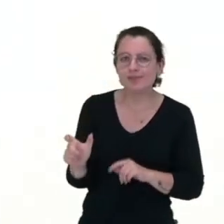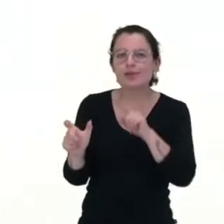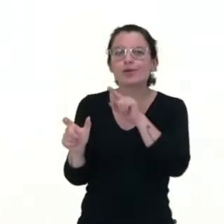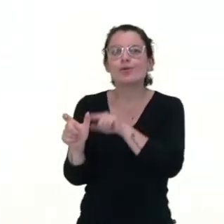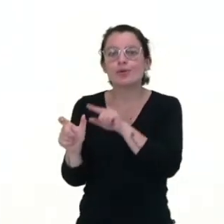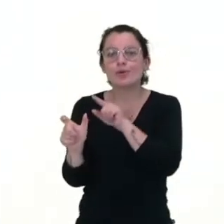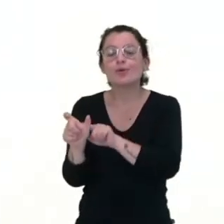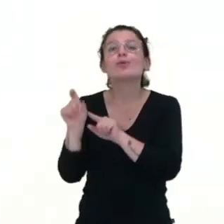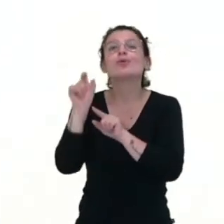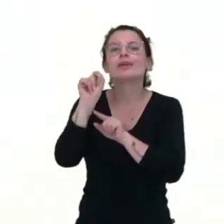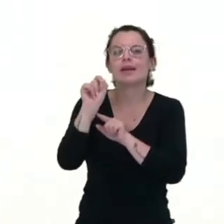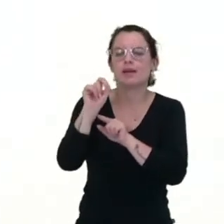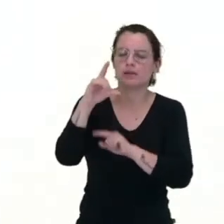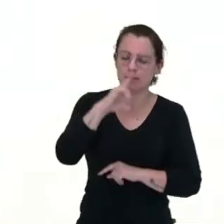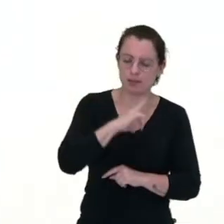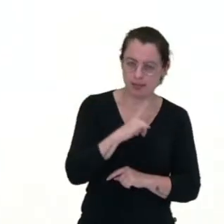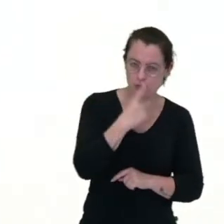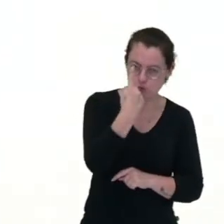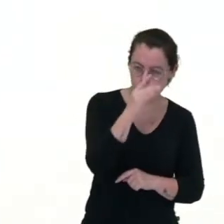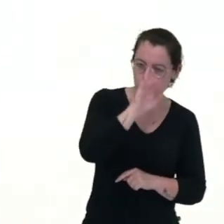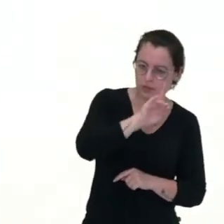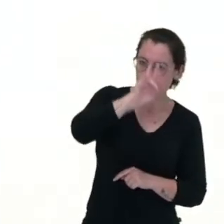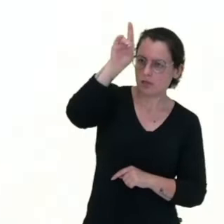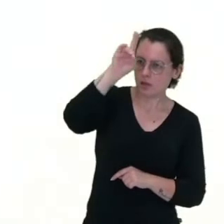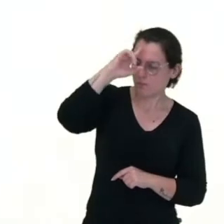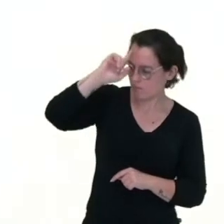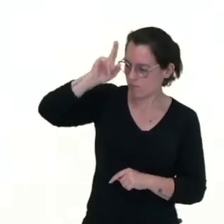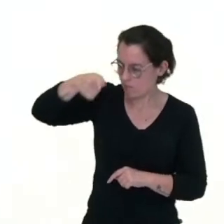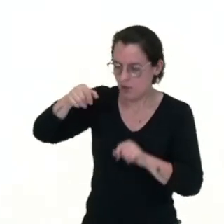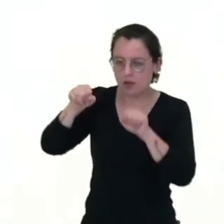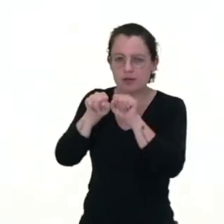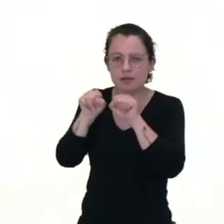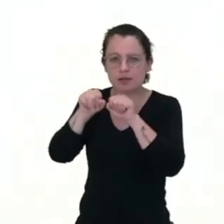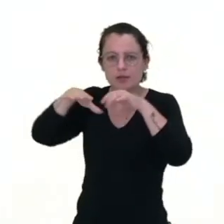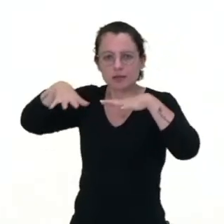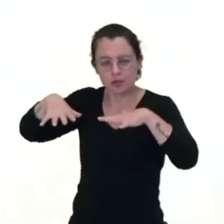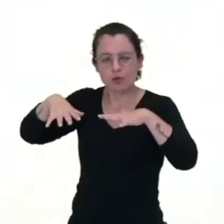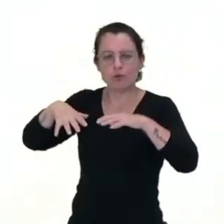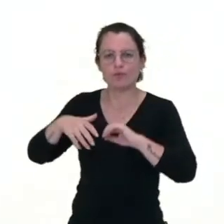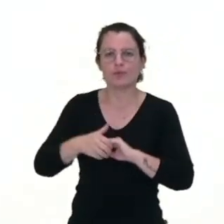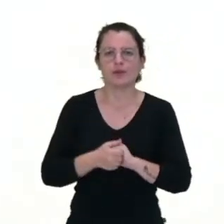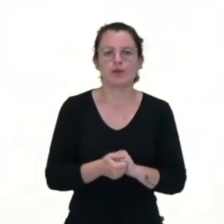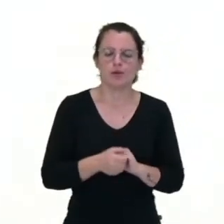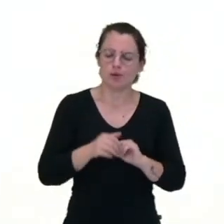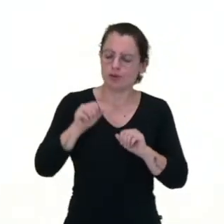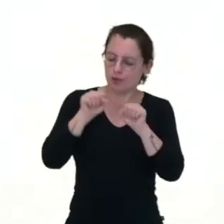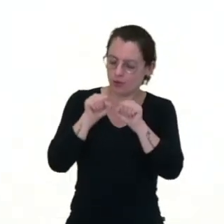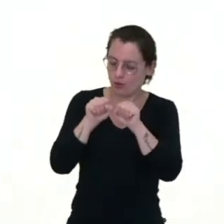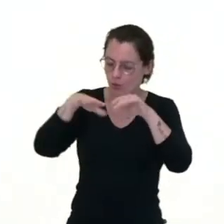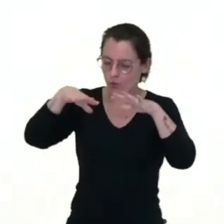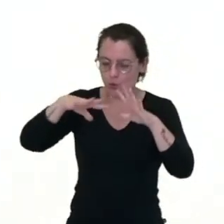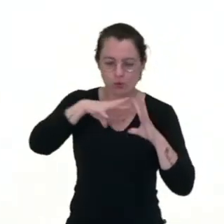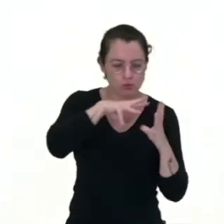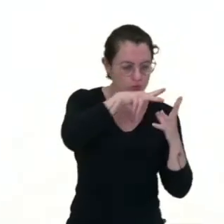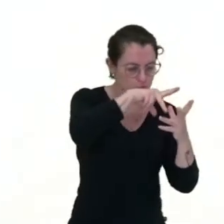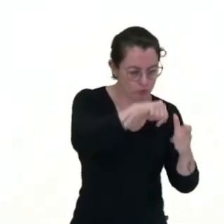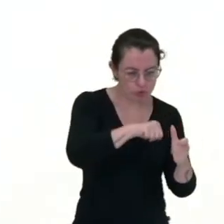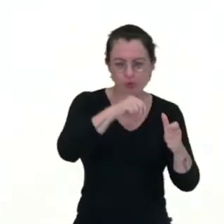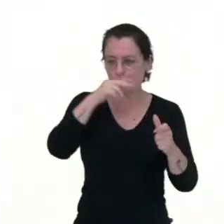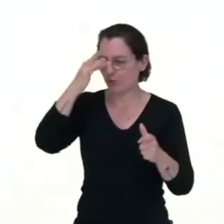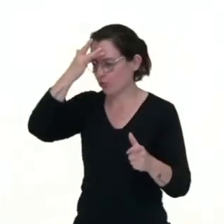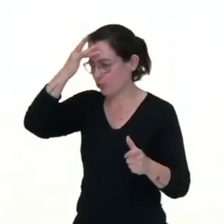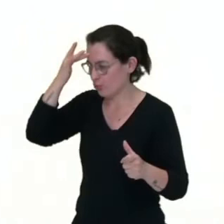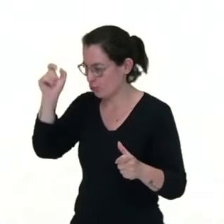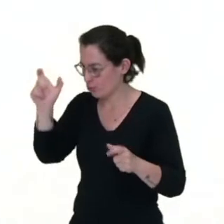uma entidade que é Deus, né? Então Deus criou o mundo, Deus criou os homens.